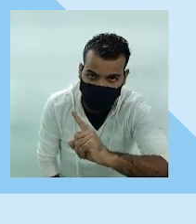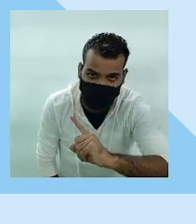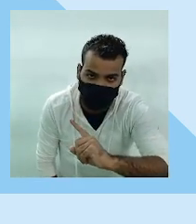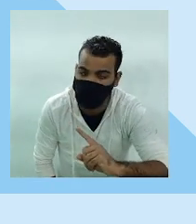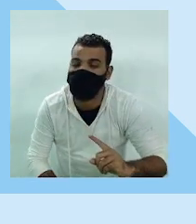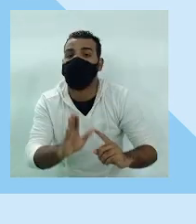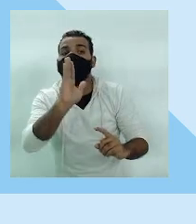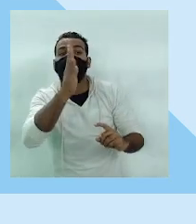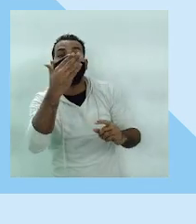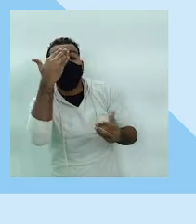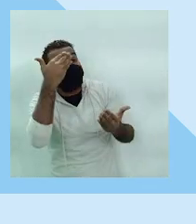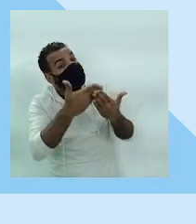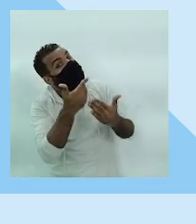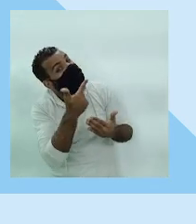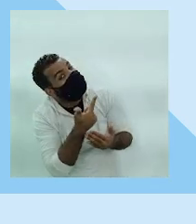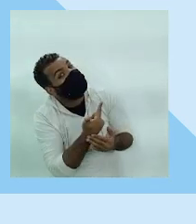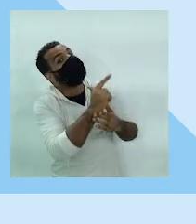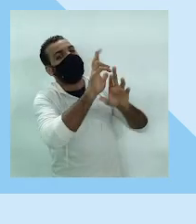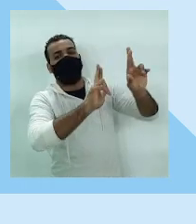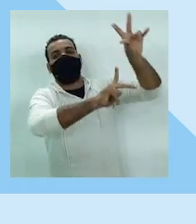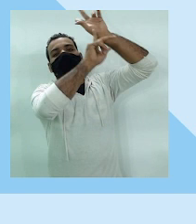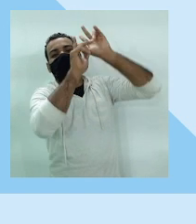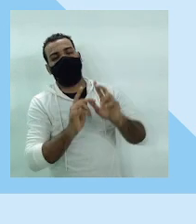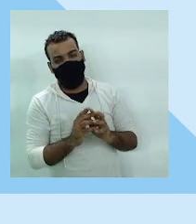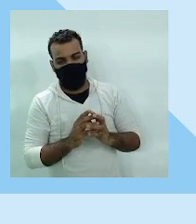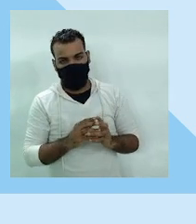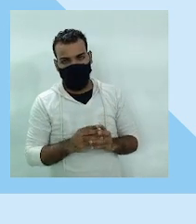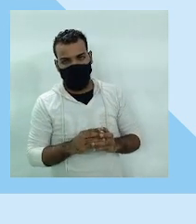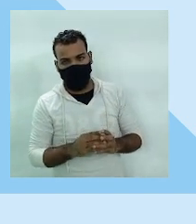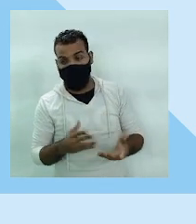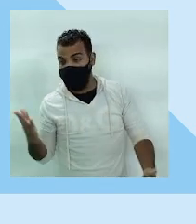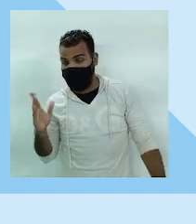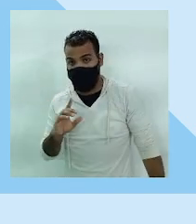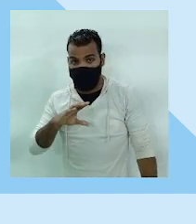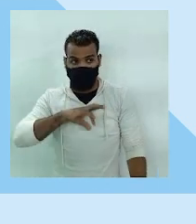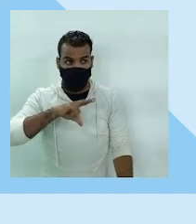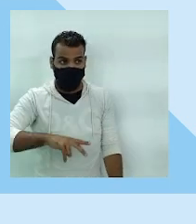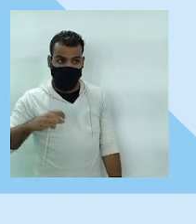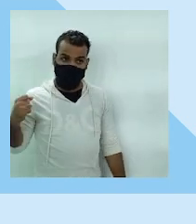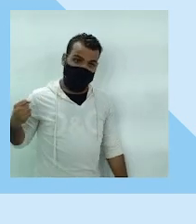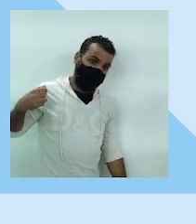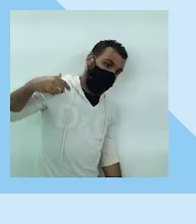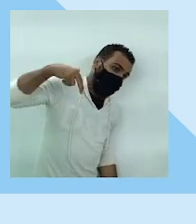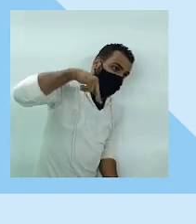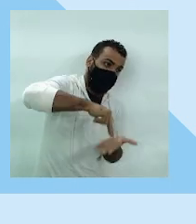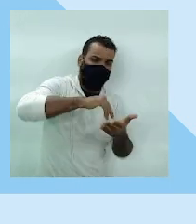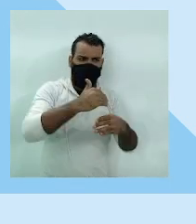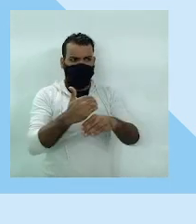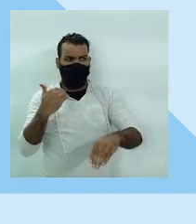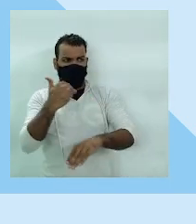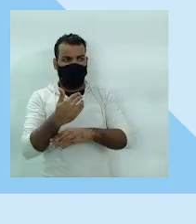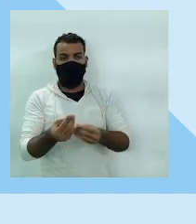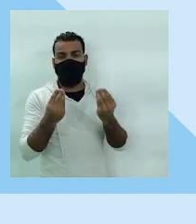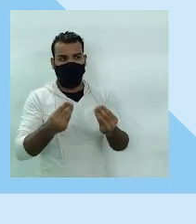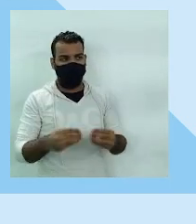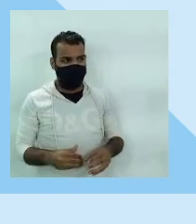vejam a questão da tese da superioridade europeia, né? Que